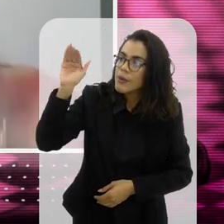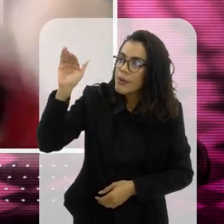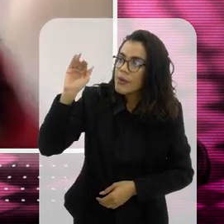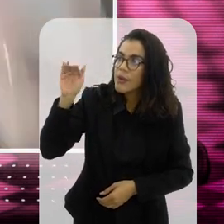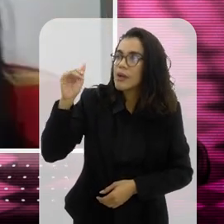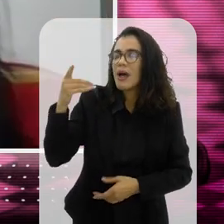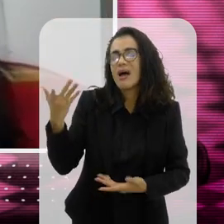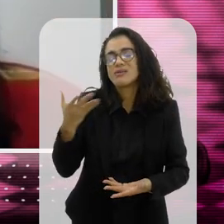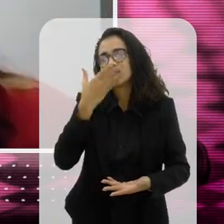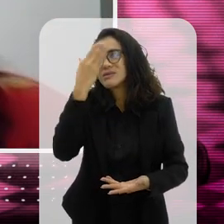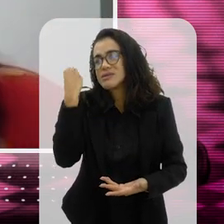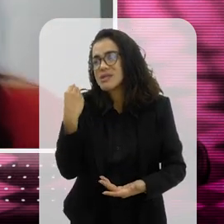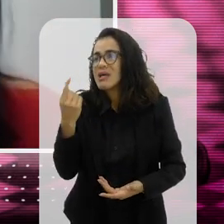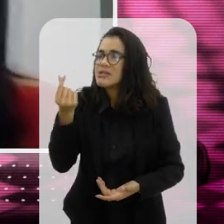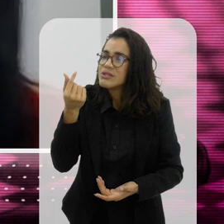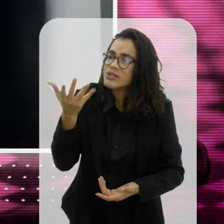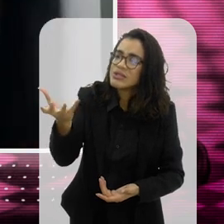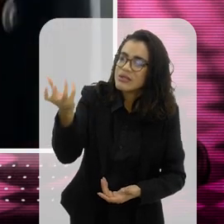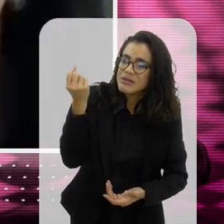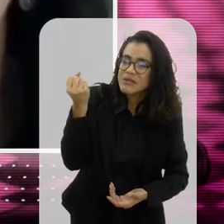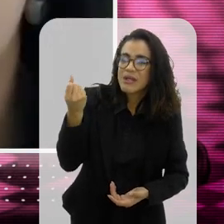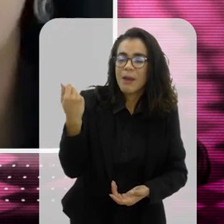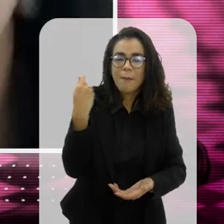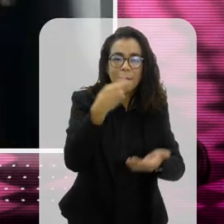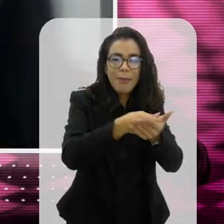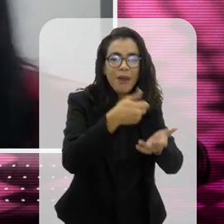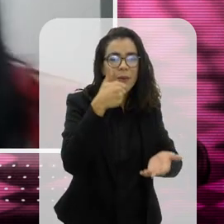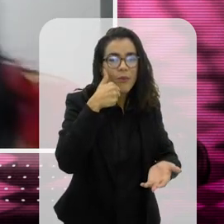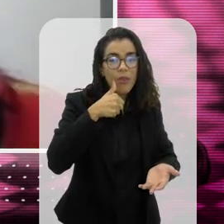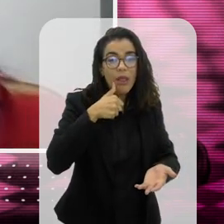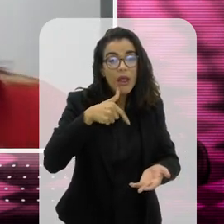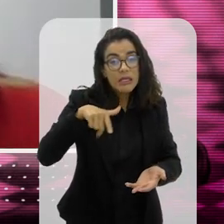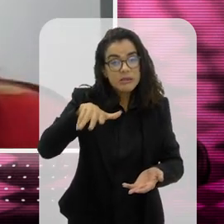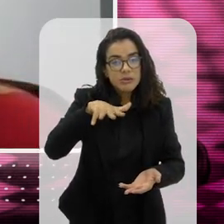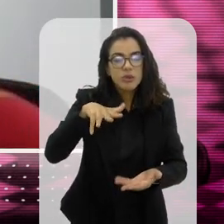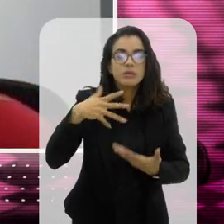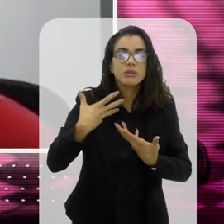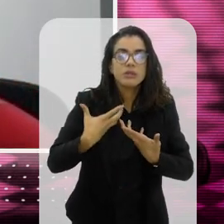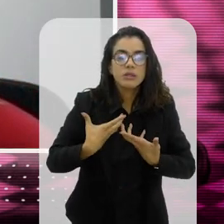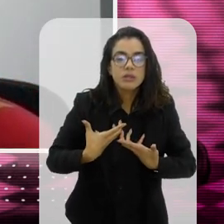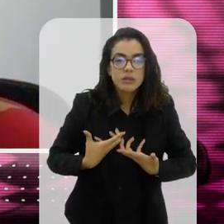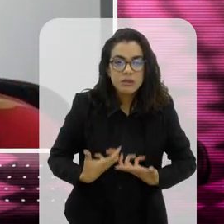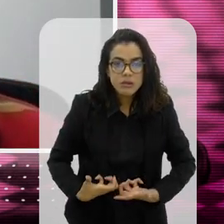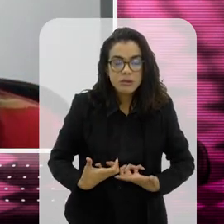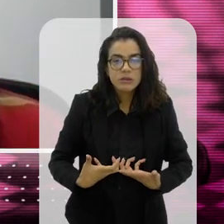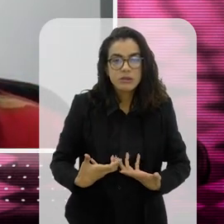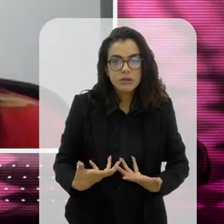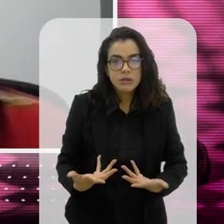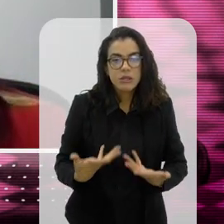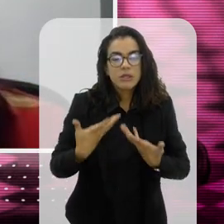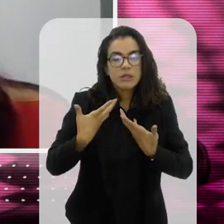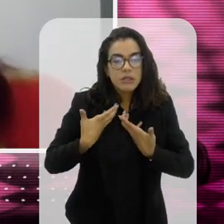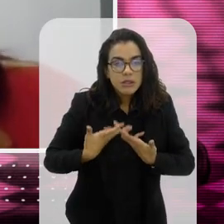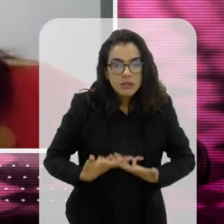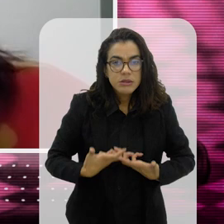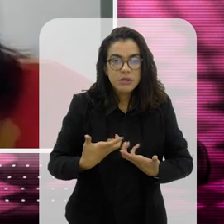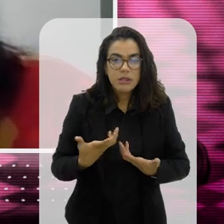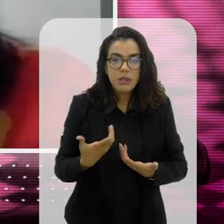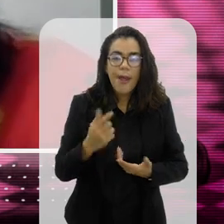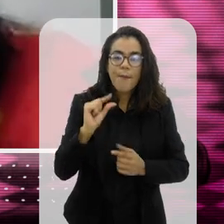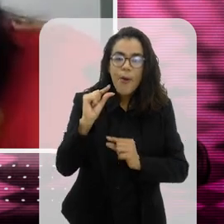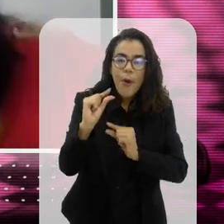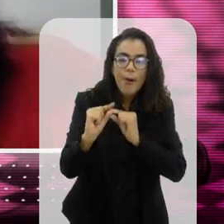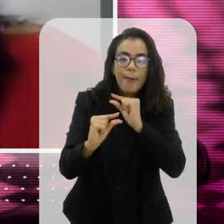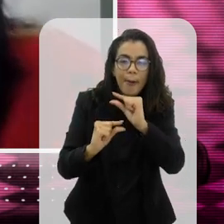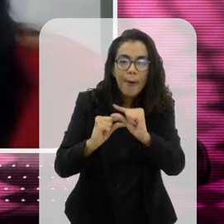E aí eu tenho que lembrar ele: olha, não esquece de tirar o dinheiro. Esse tipo de situação cansa. E aí a gente vai